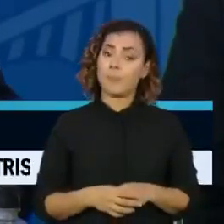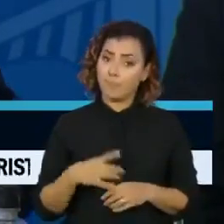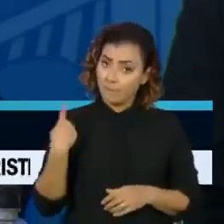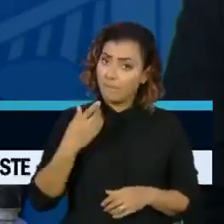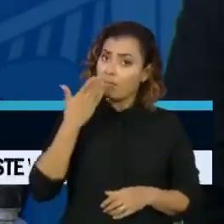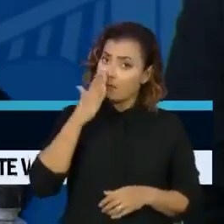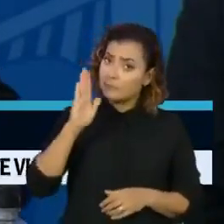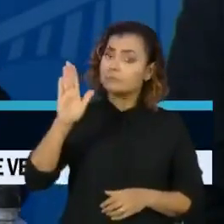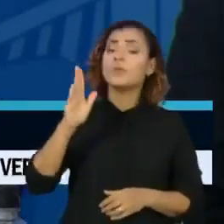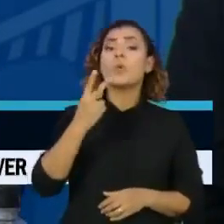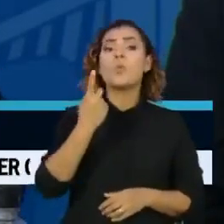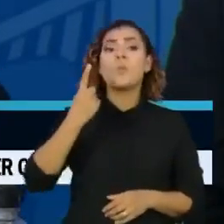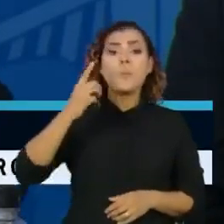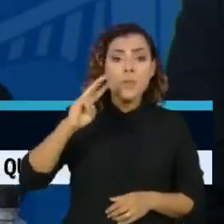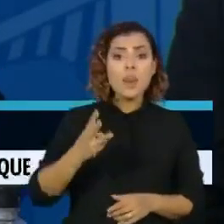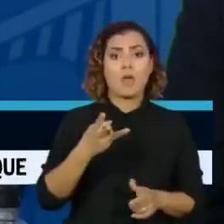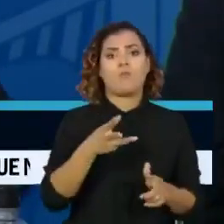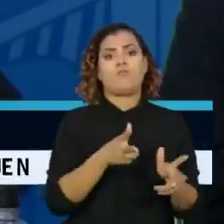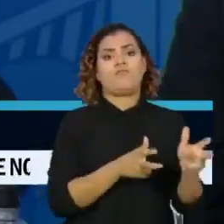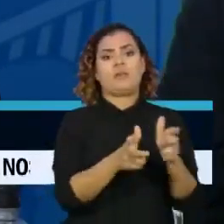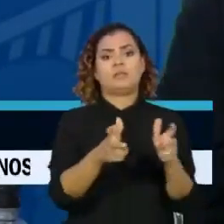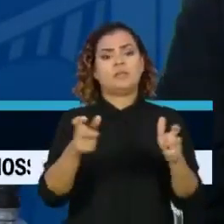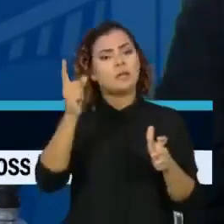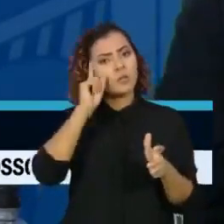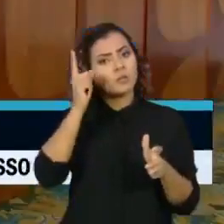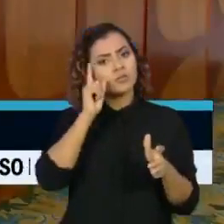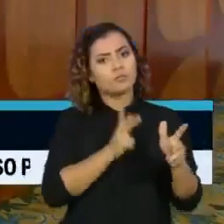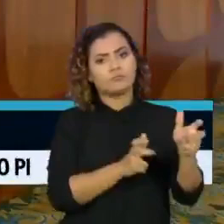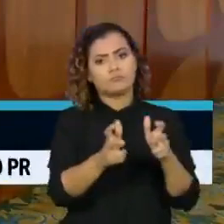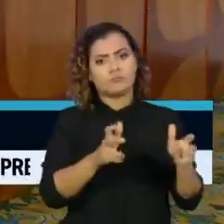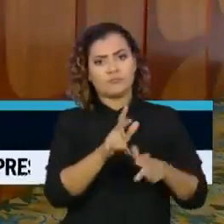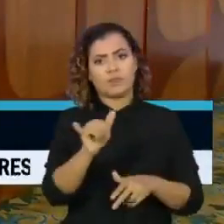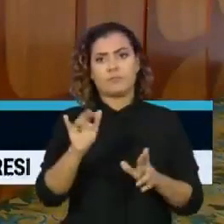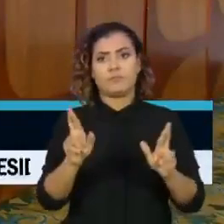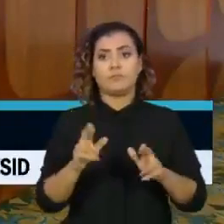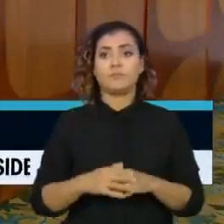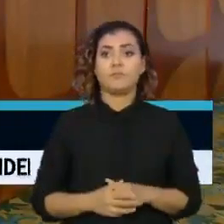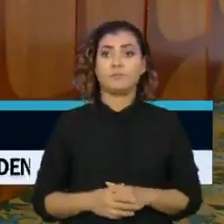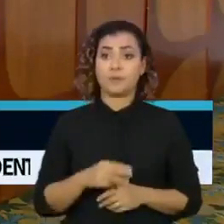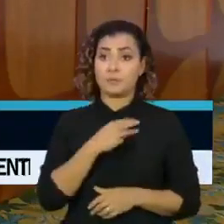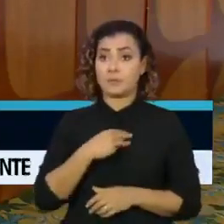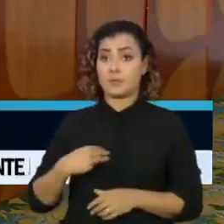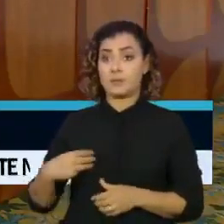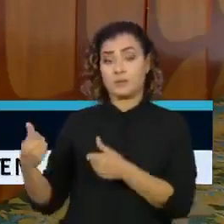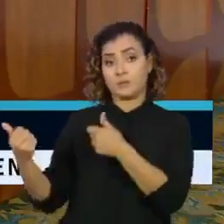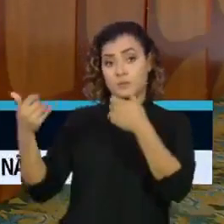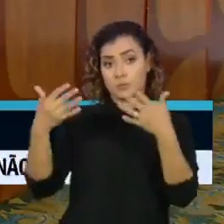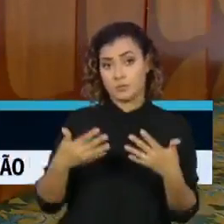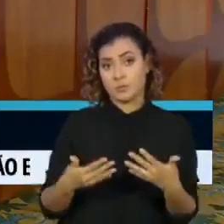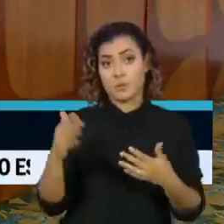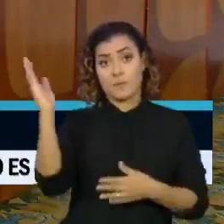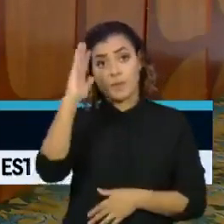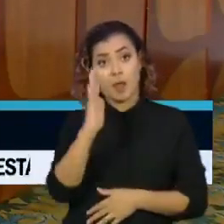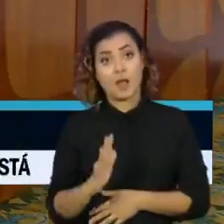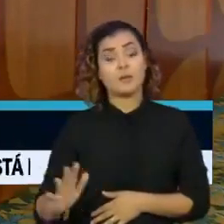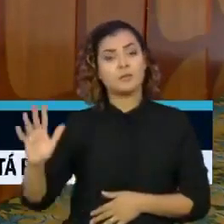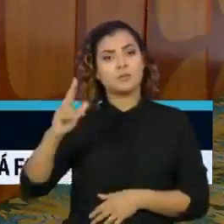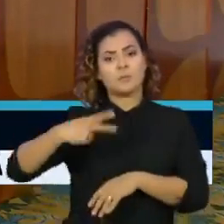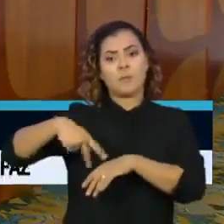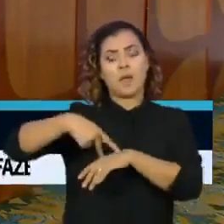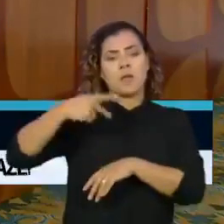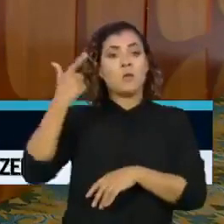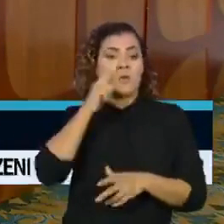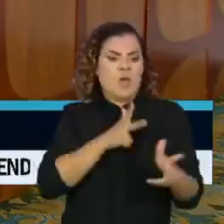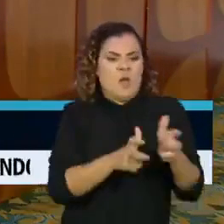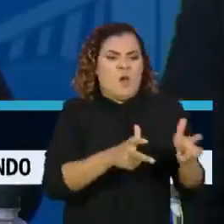um milhão de vacinas todos os dias. O ministro ainda reforçou a ideia de que o Brasil é um dos países que mais